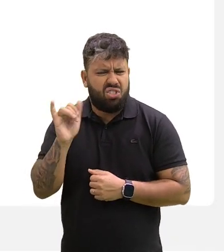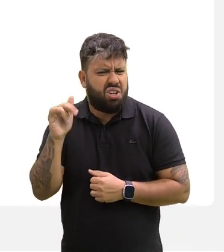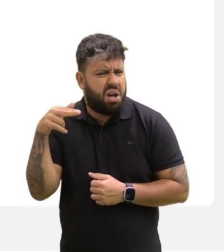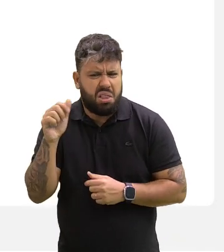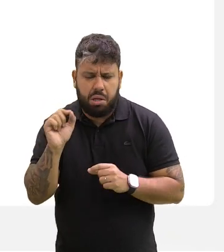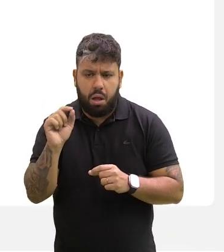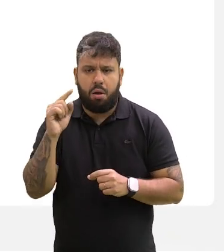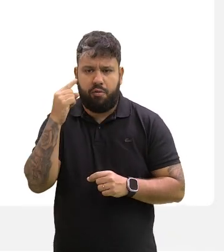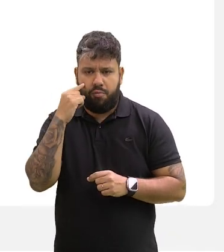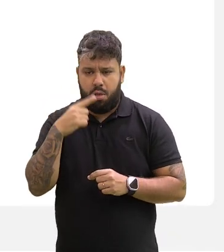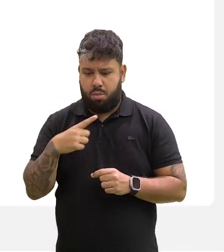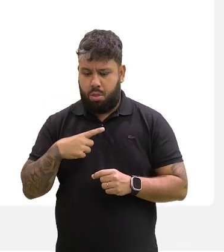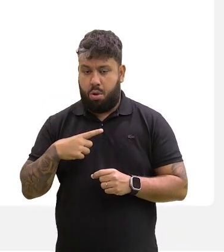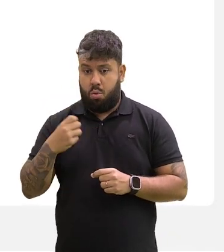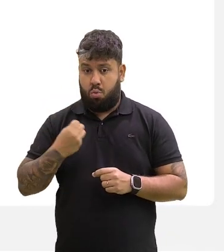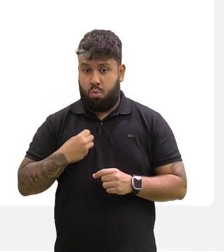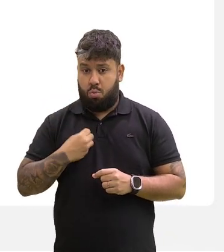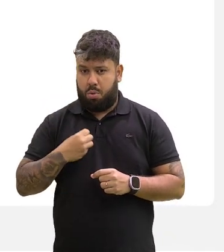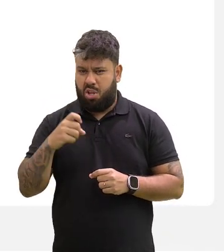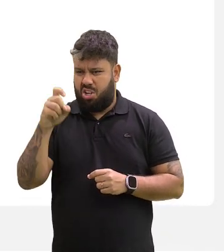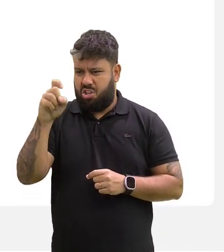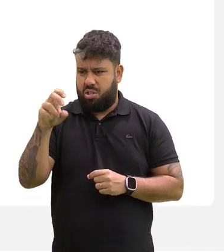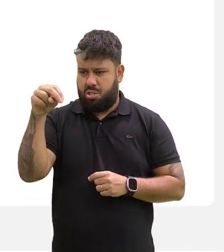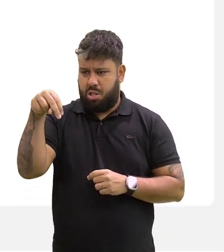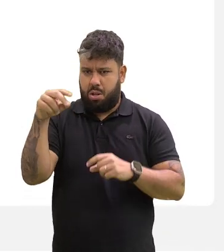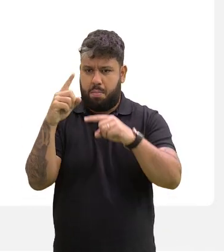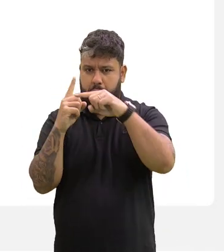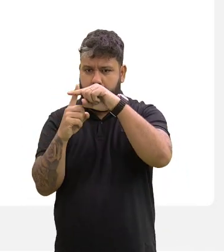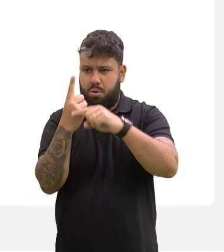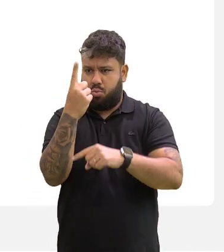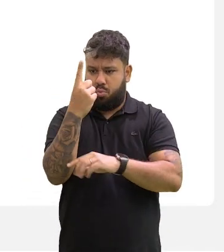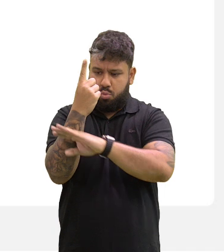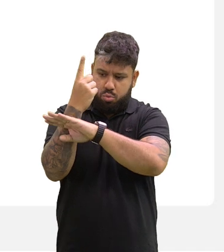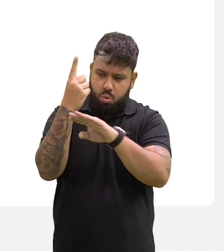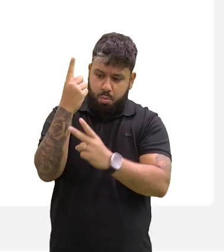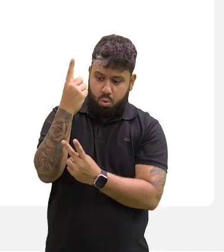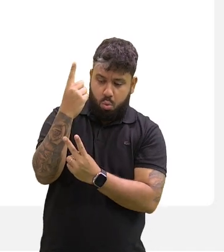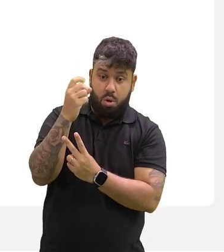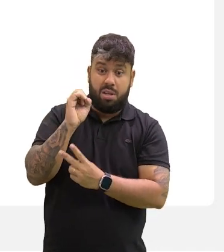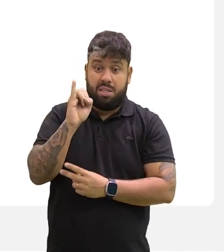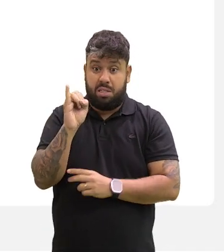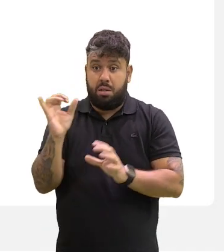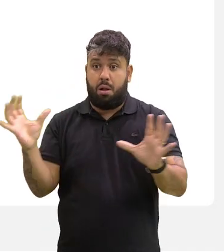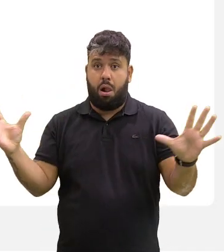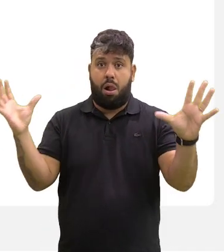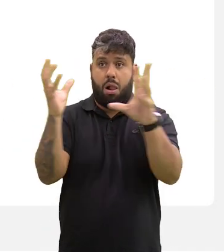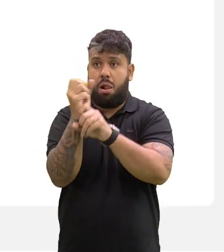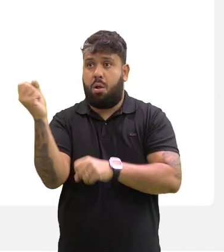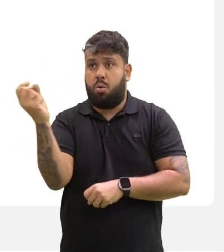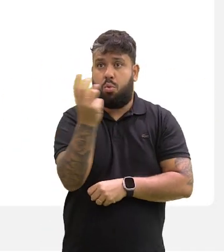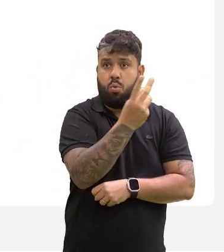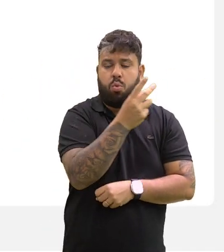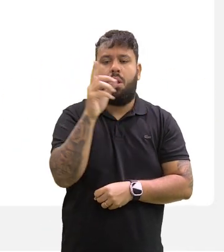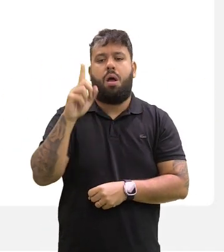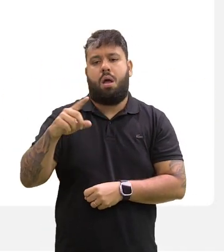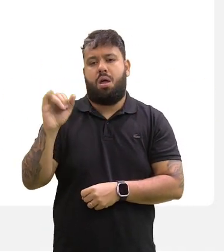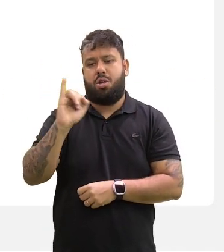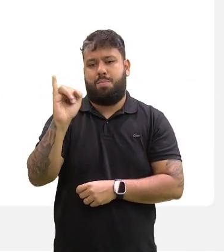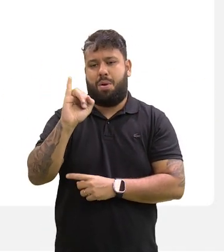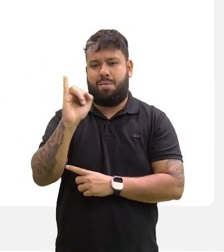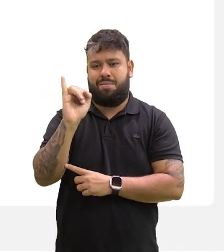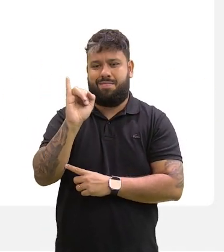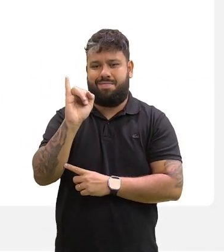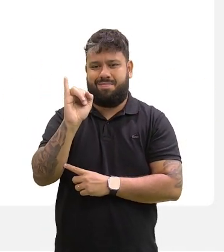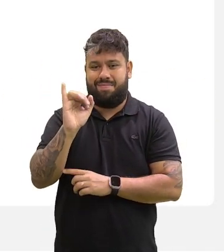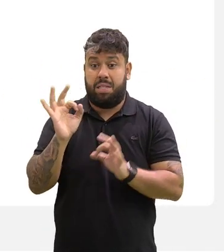a mediana vai ser igual a xn mais 1 sobre 2 se a quantidade de dados for ímpar. Xn sobre 2